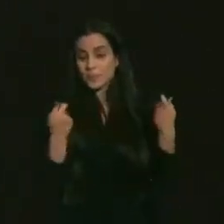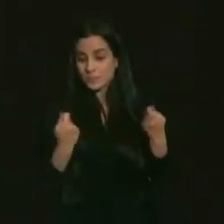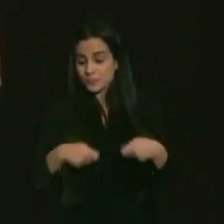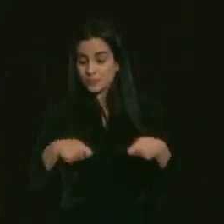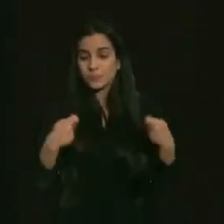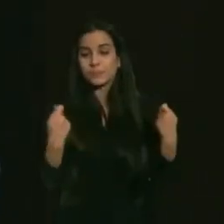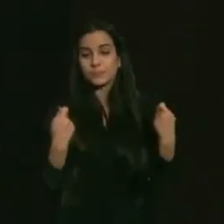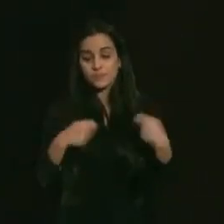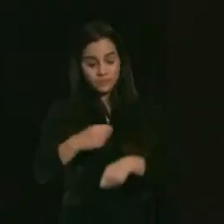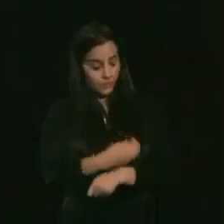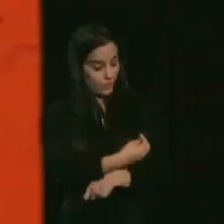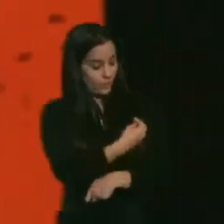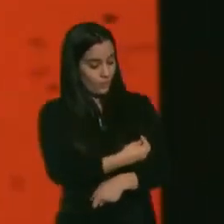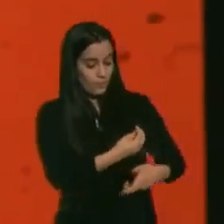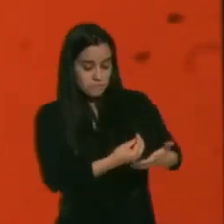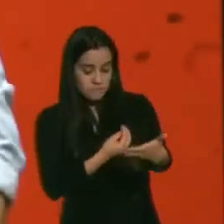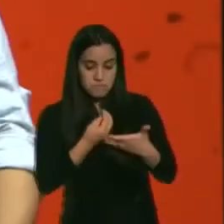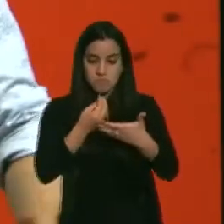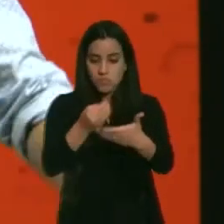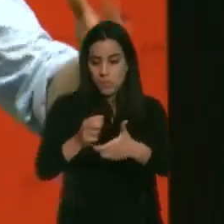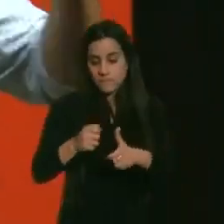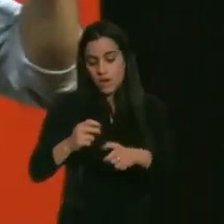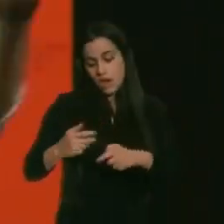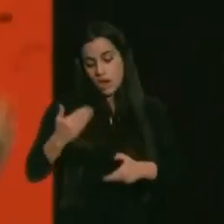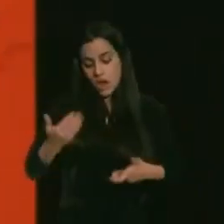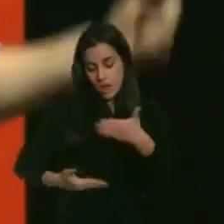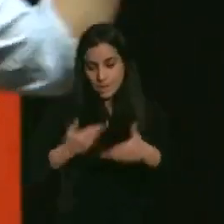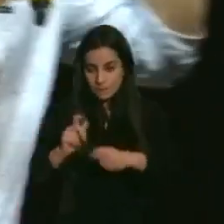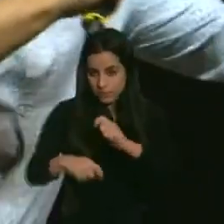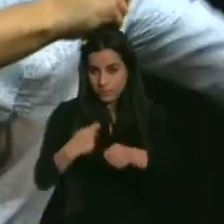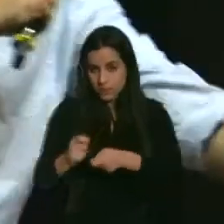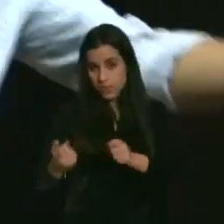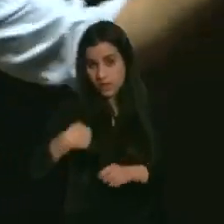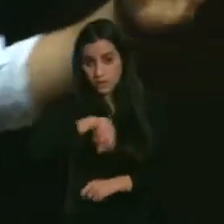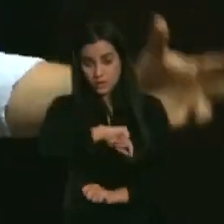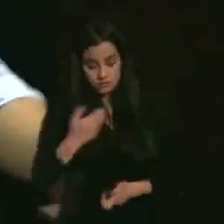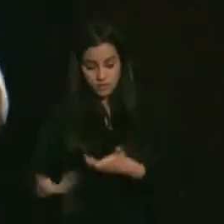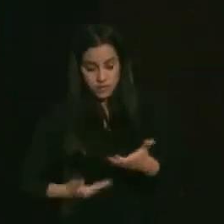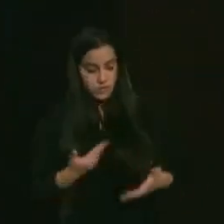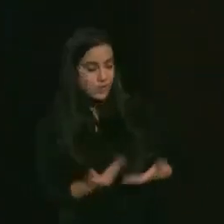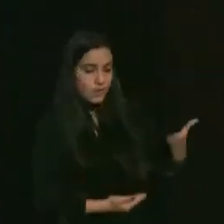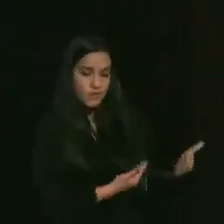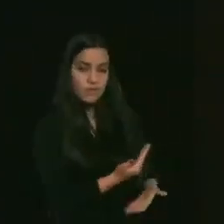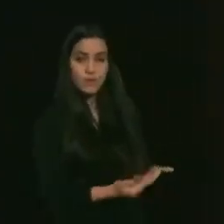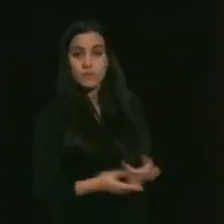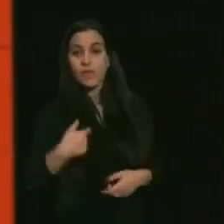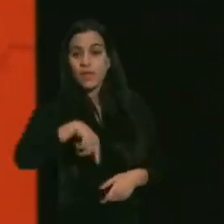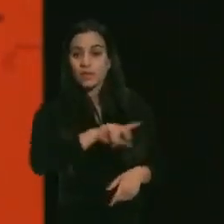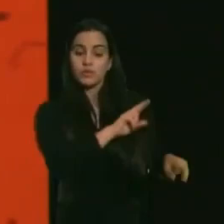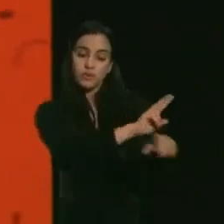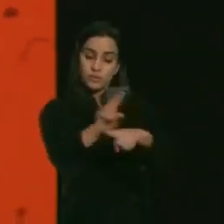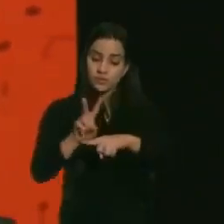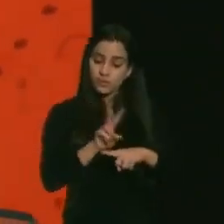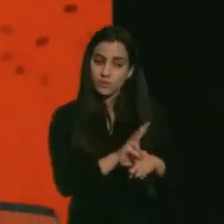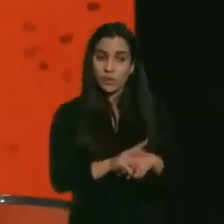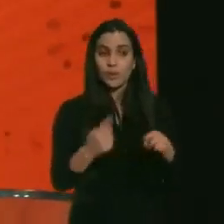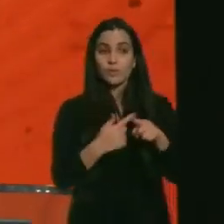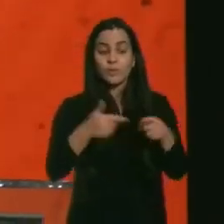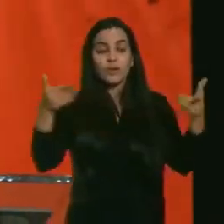a vida, aqui nós entregamos recursos, aqui nós servimos o próximo, aqui nós cuidamos um do outro. Por